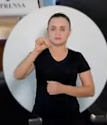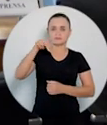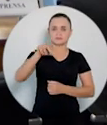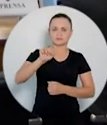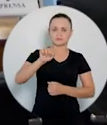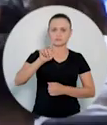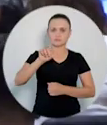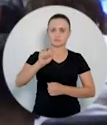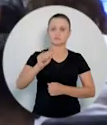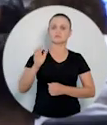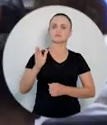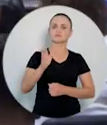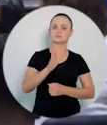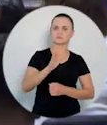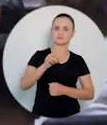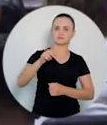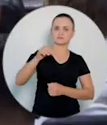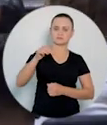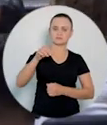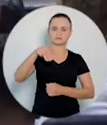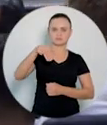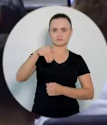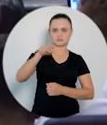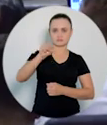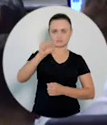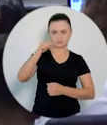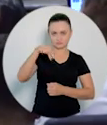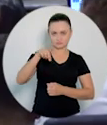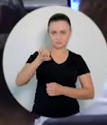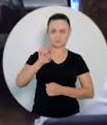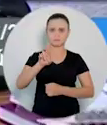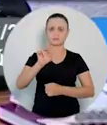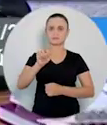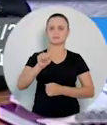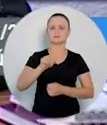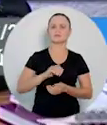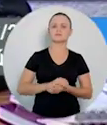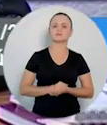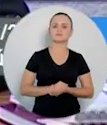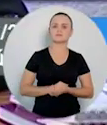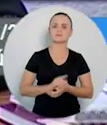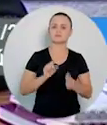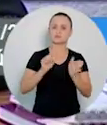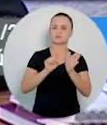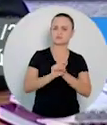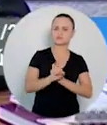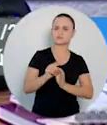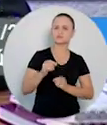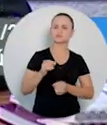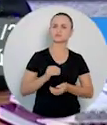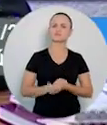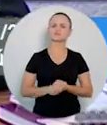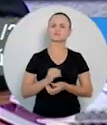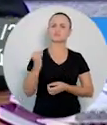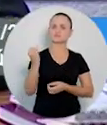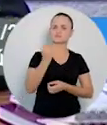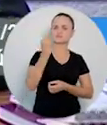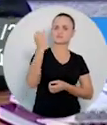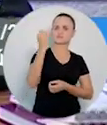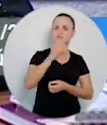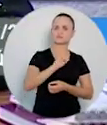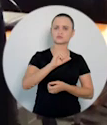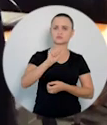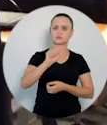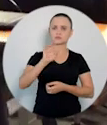foram questionadas pelos senadores e senadoras presentes. Dentre as perguntas, o papel da OAB em defender a sociedade